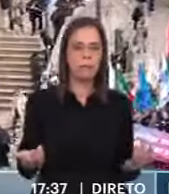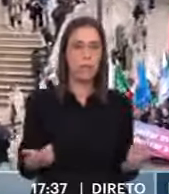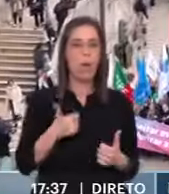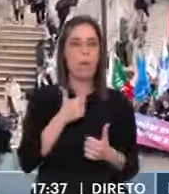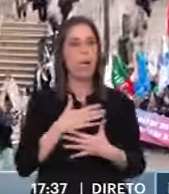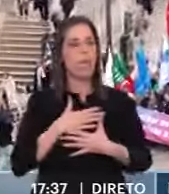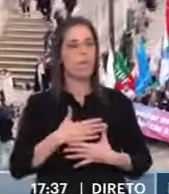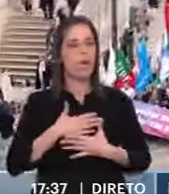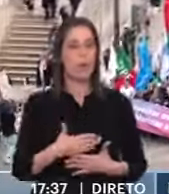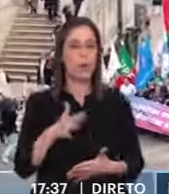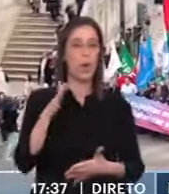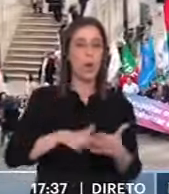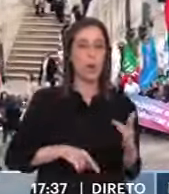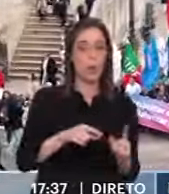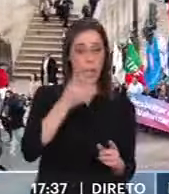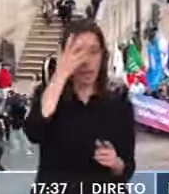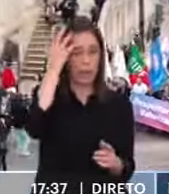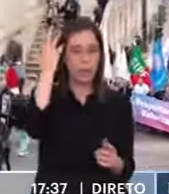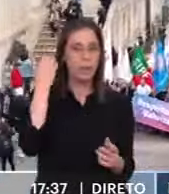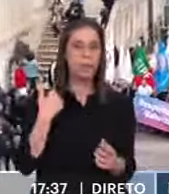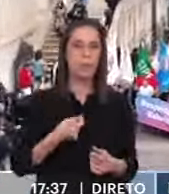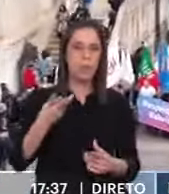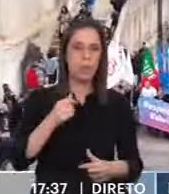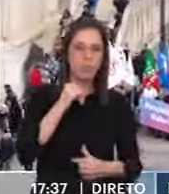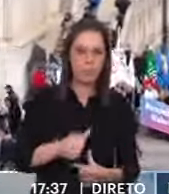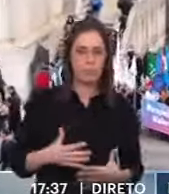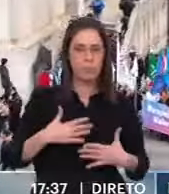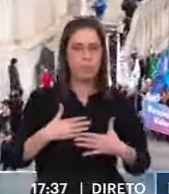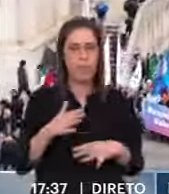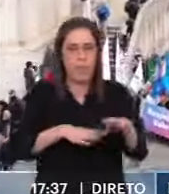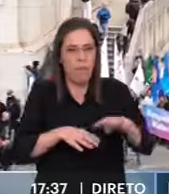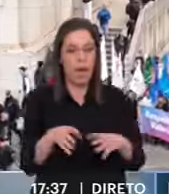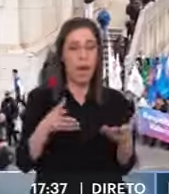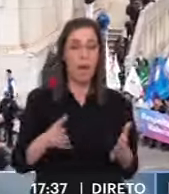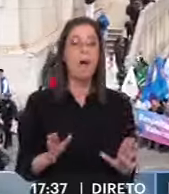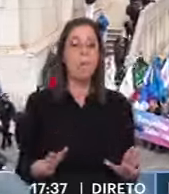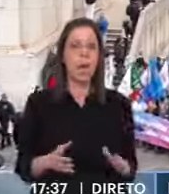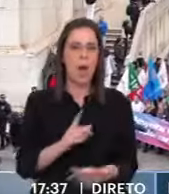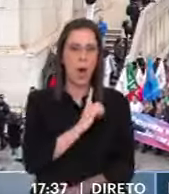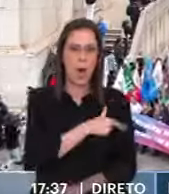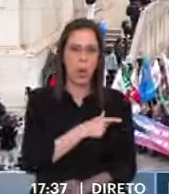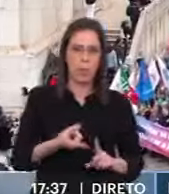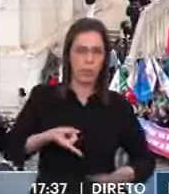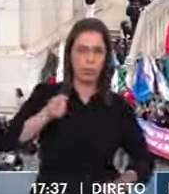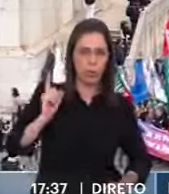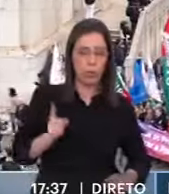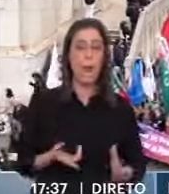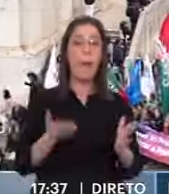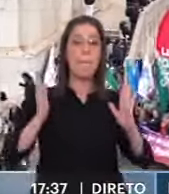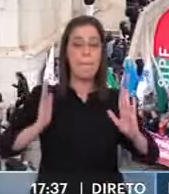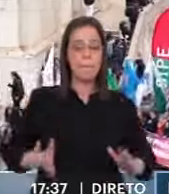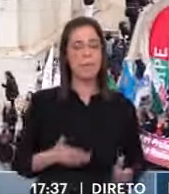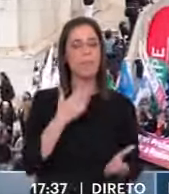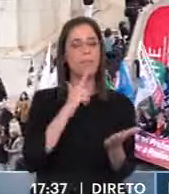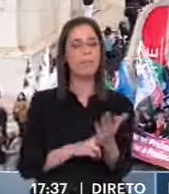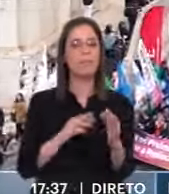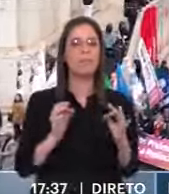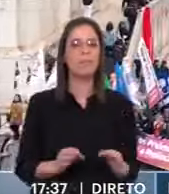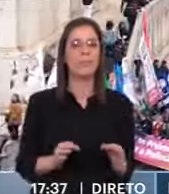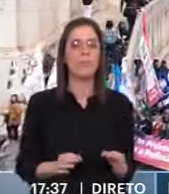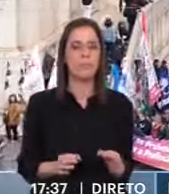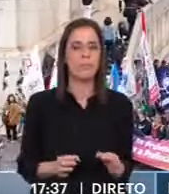boa vontade desses colegas que se prontificam muitas vezes a realizar esse tipo de tarefas, mas que não lhes compete. É necessário, na verdade, nós no